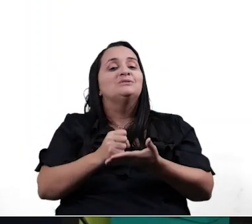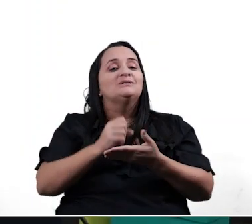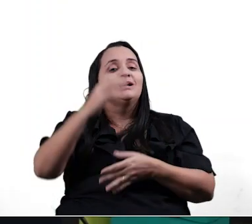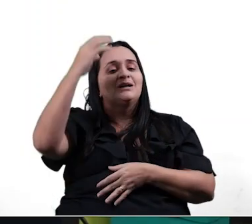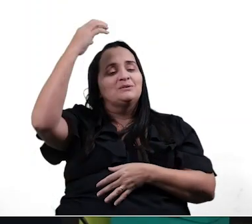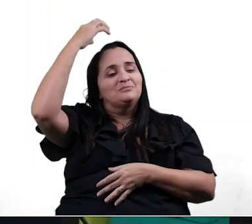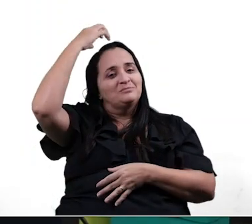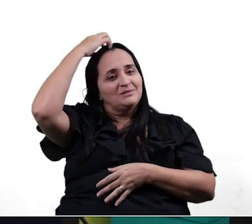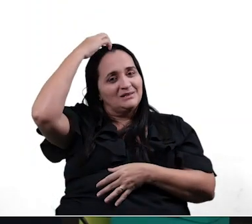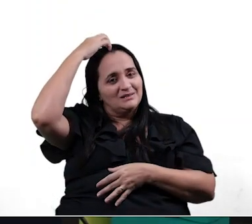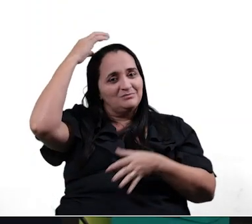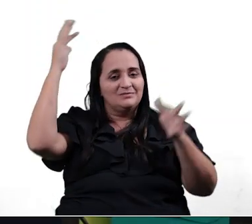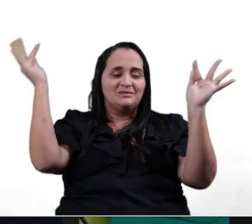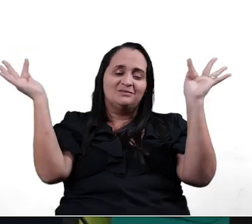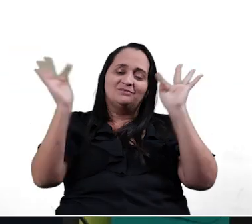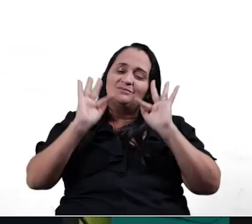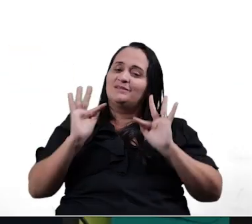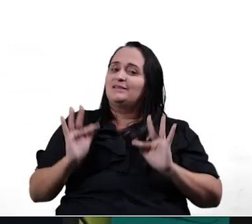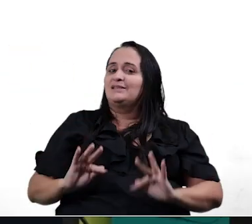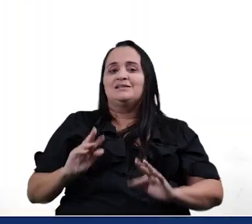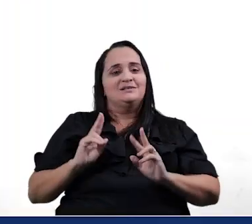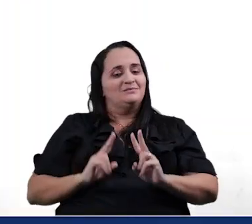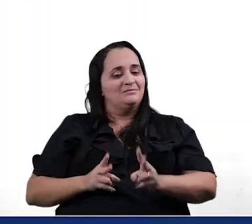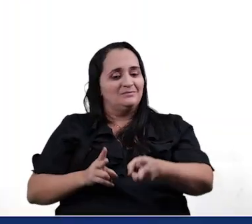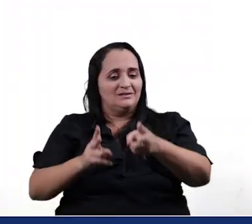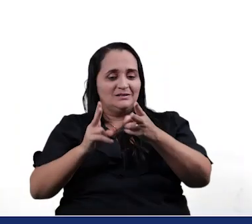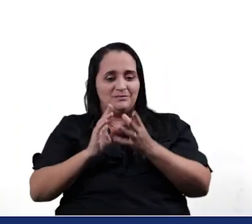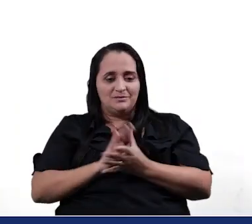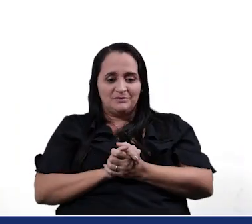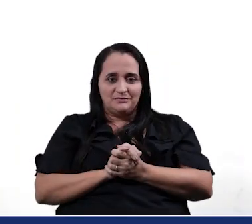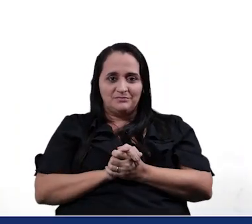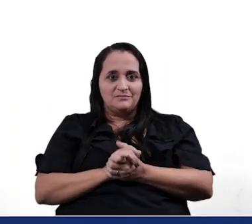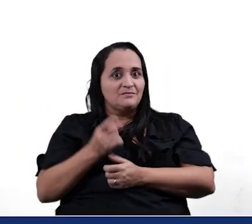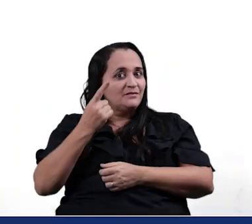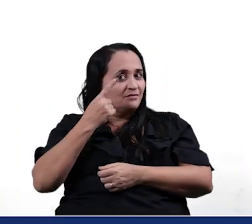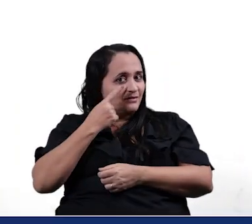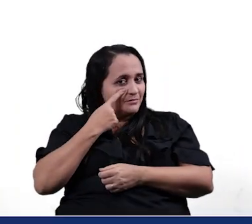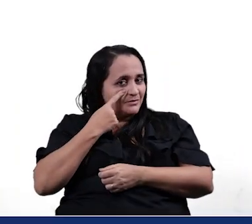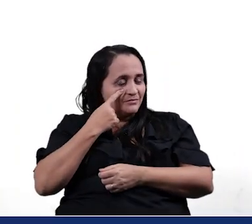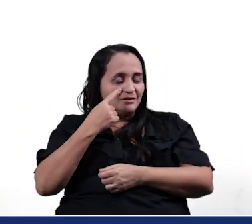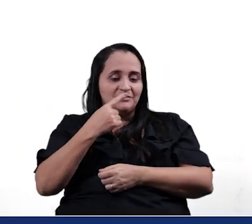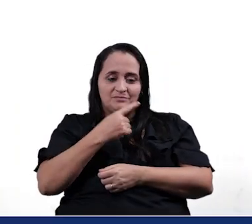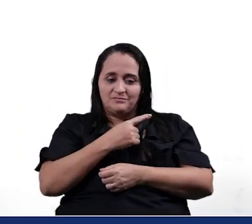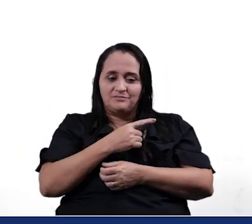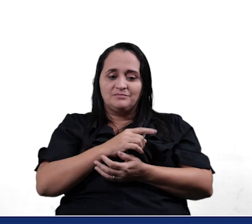príncipe e viveram felizes para sempre. Vamos ver se é isso mesmo? Olha